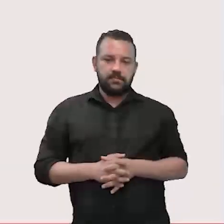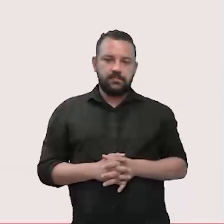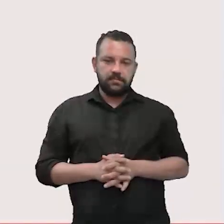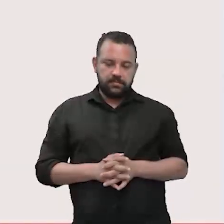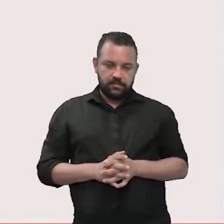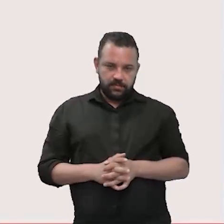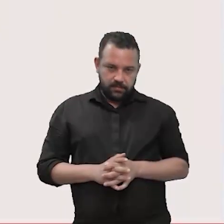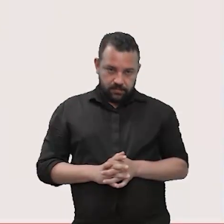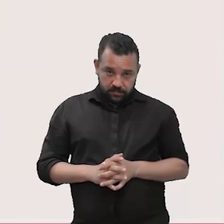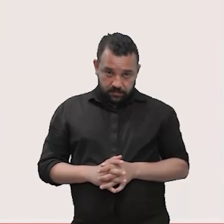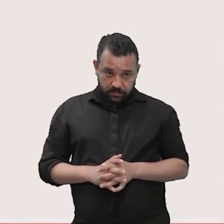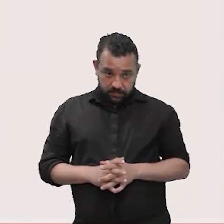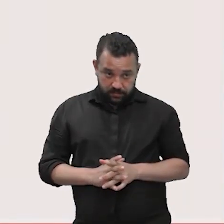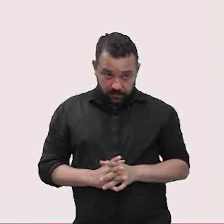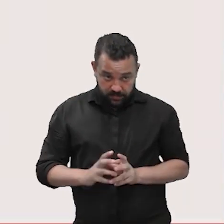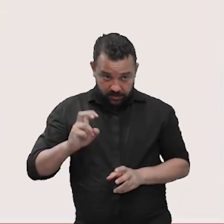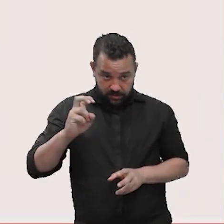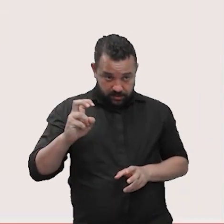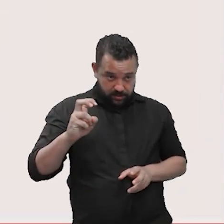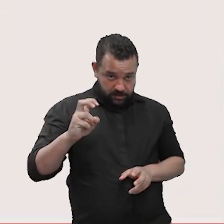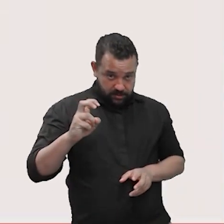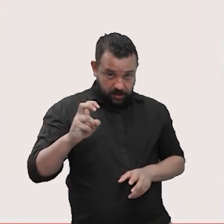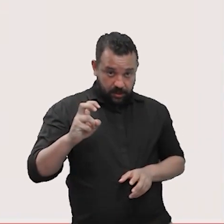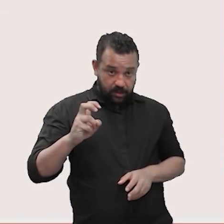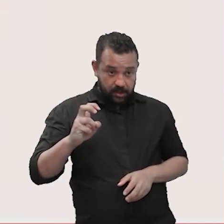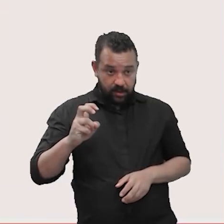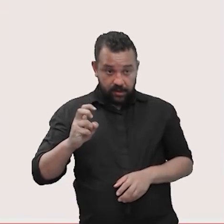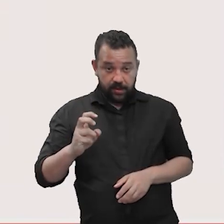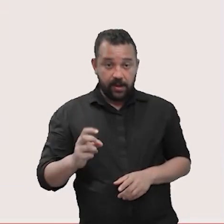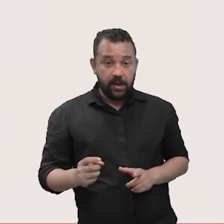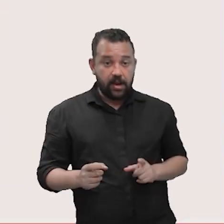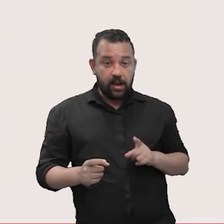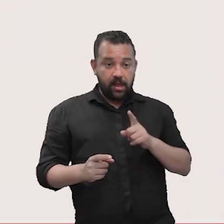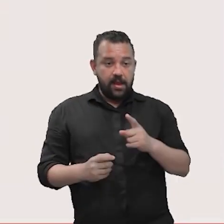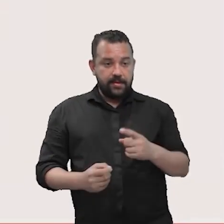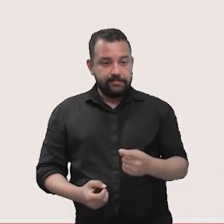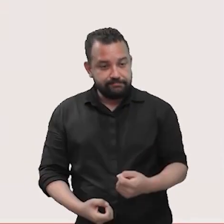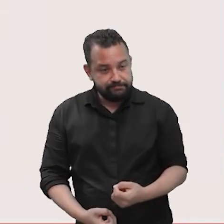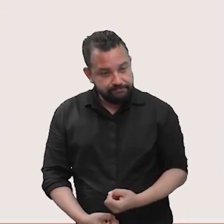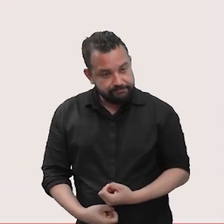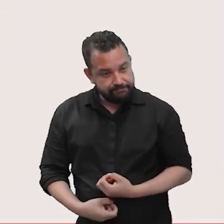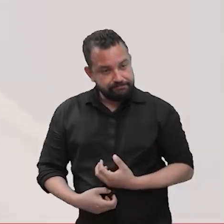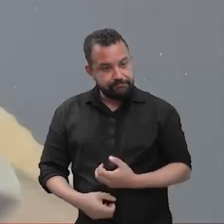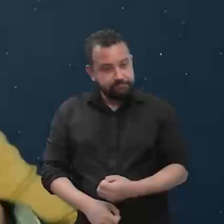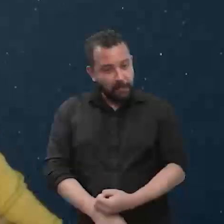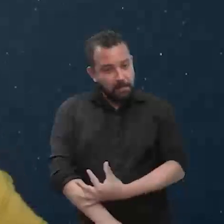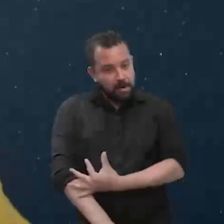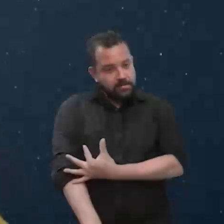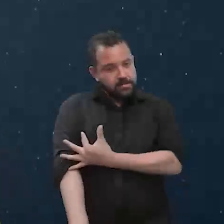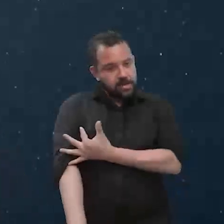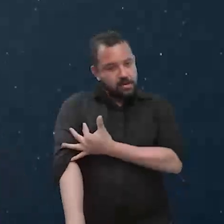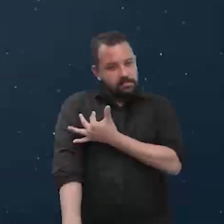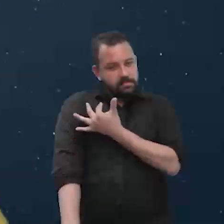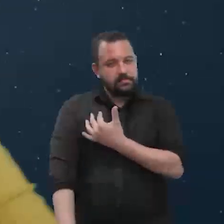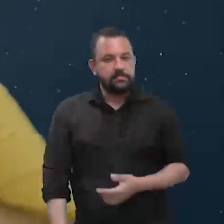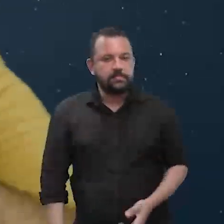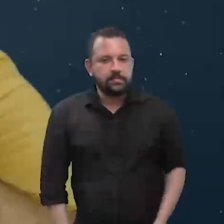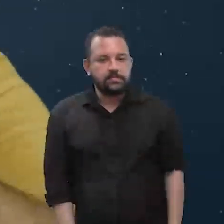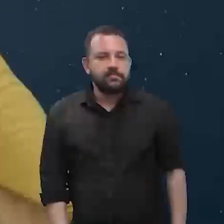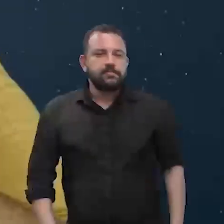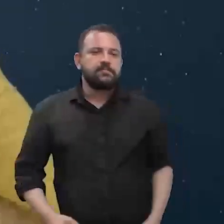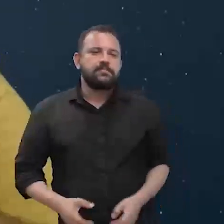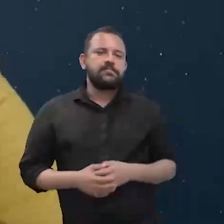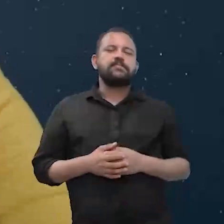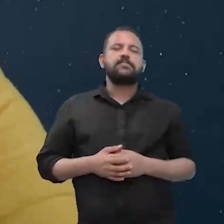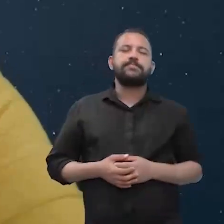A quinta função é a função emotiva. Vem comigo, Robertão. Vou falar aqui com fera.